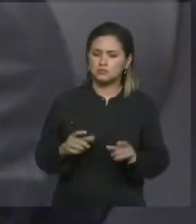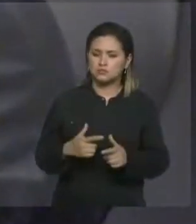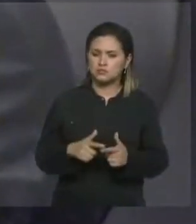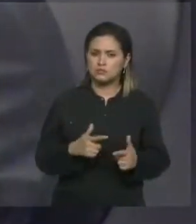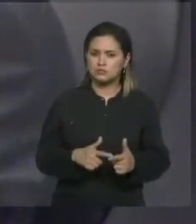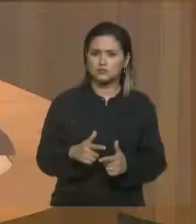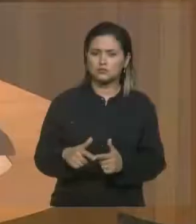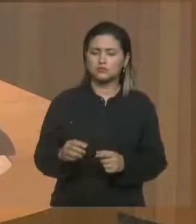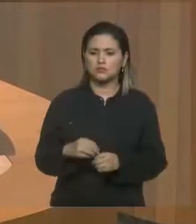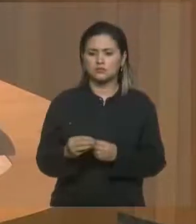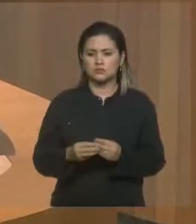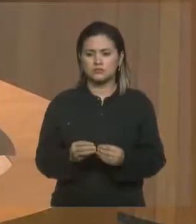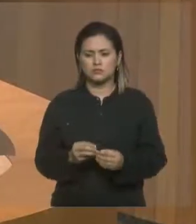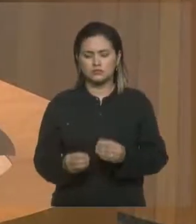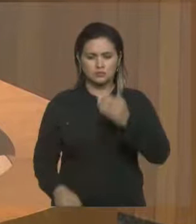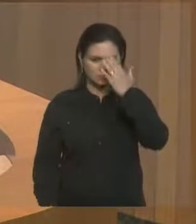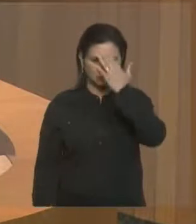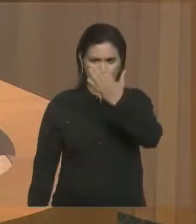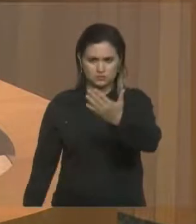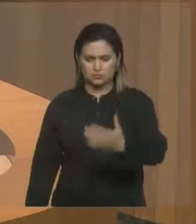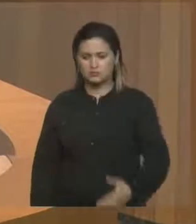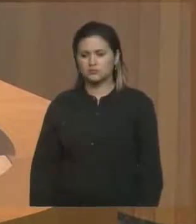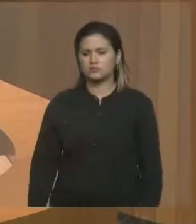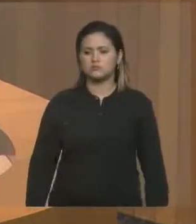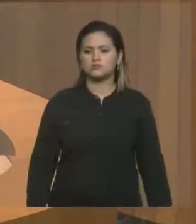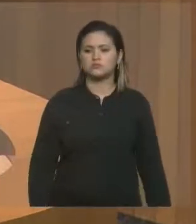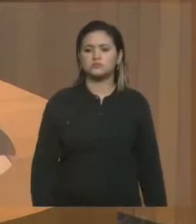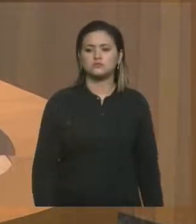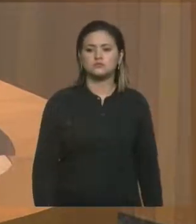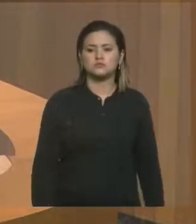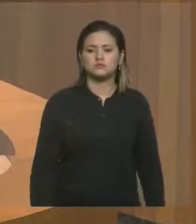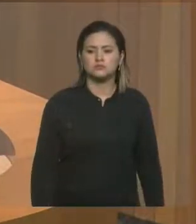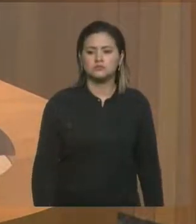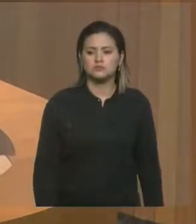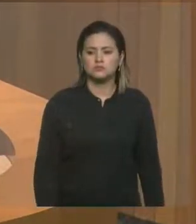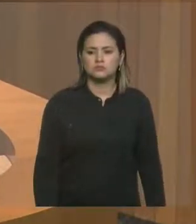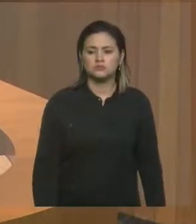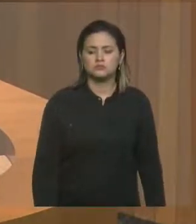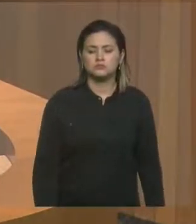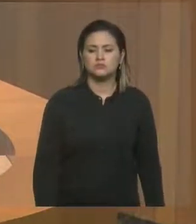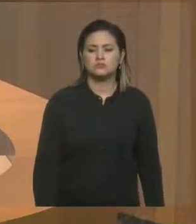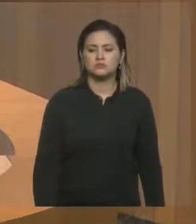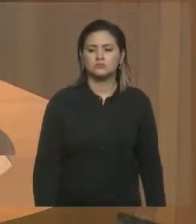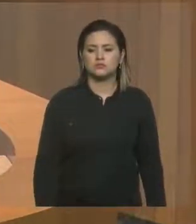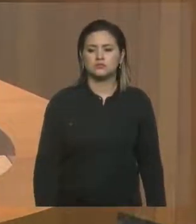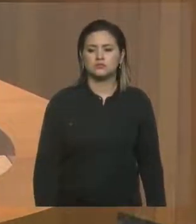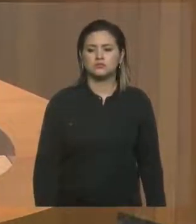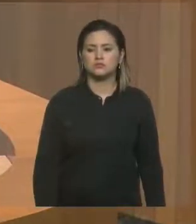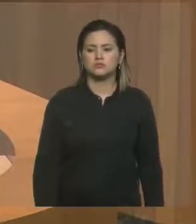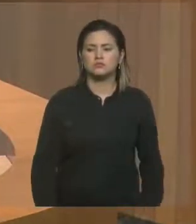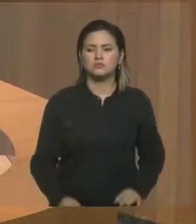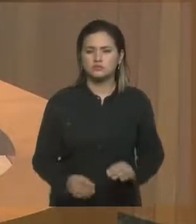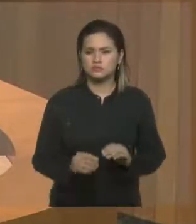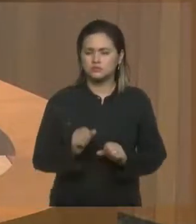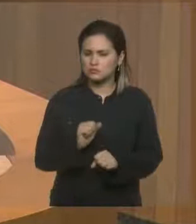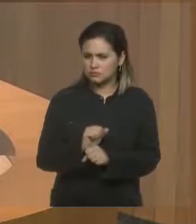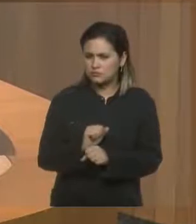deputada Edélia. Obrigado, deputada. Deputado Iglesias. Doutor, só para avançar um pouquinho, que aí a senhora já até consolida mais ao final, tá?